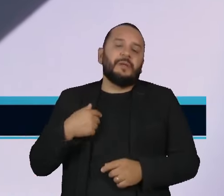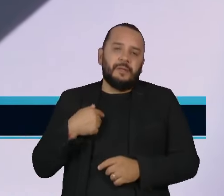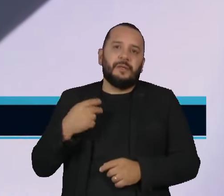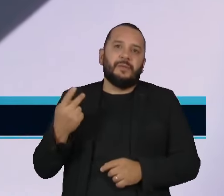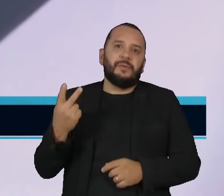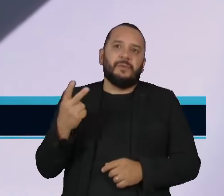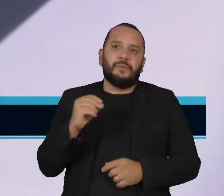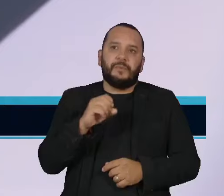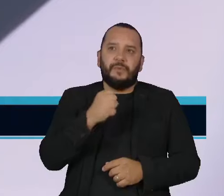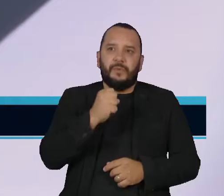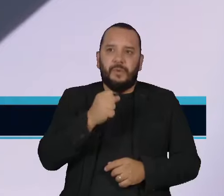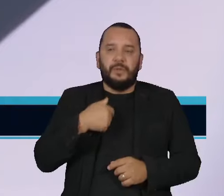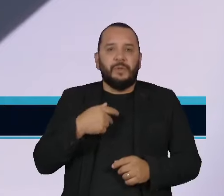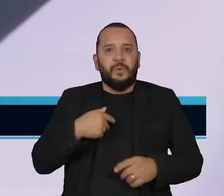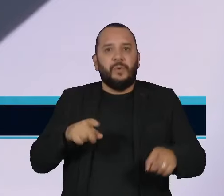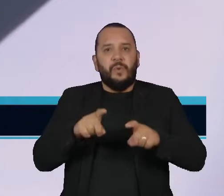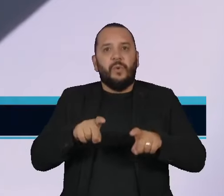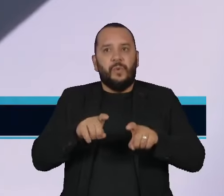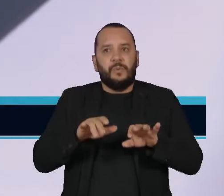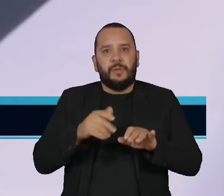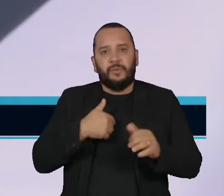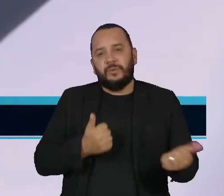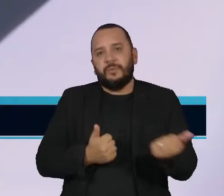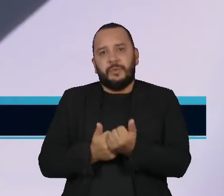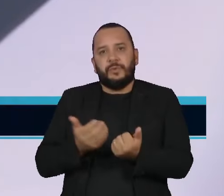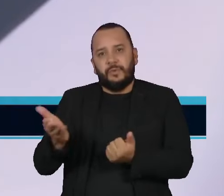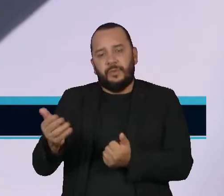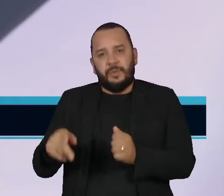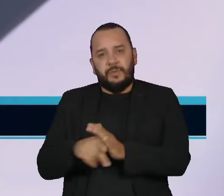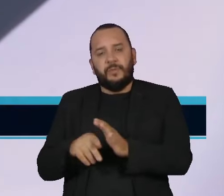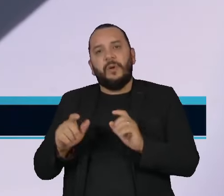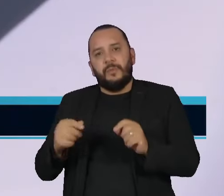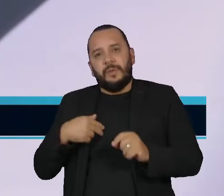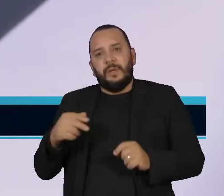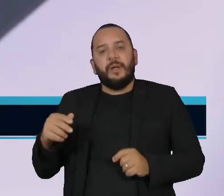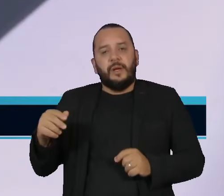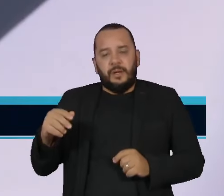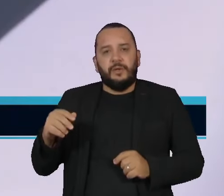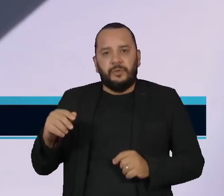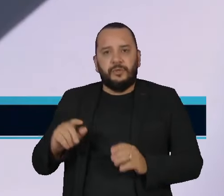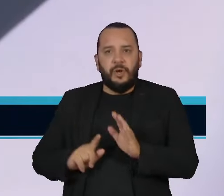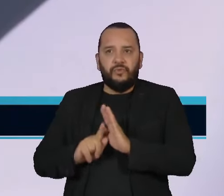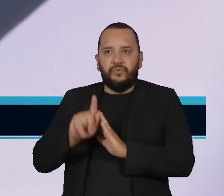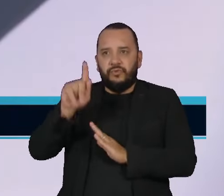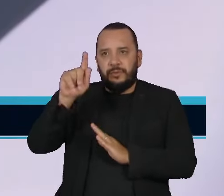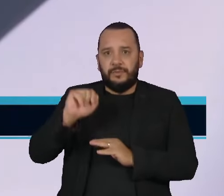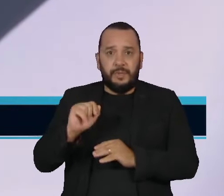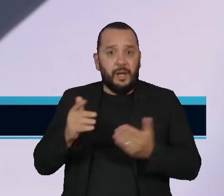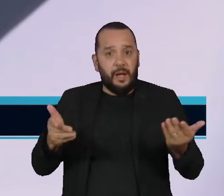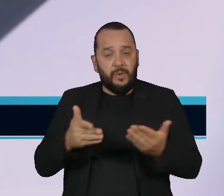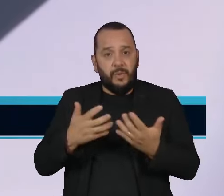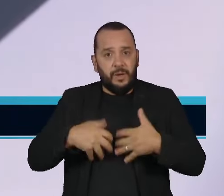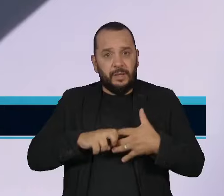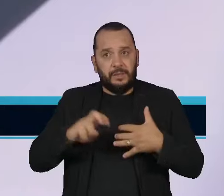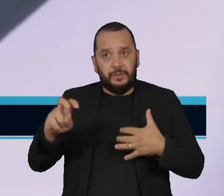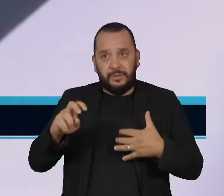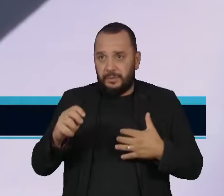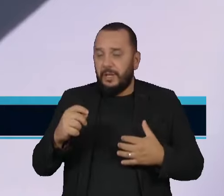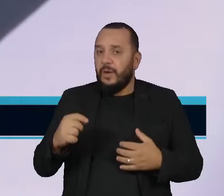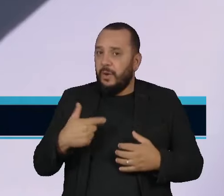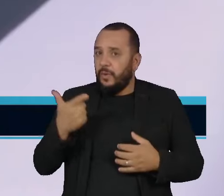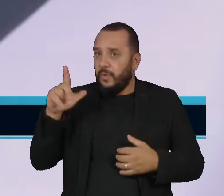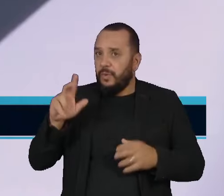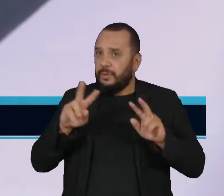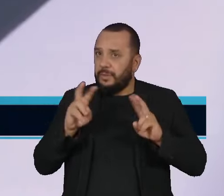tomou conta da nave. Agora, a inteligência artificial é outra questão a ser discutida. Tá certo? É o mais instrumento a